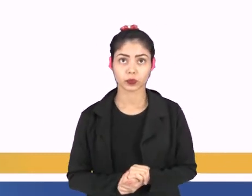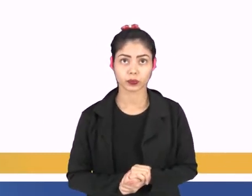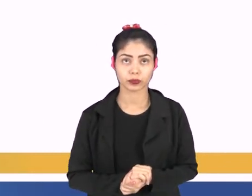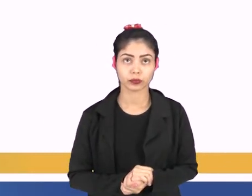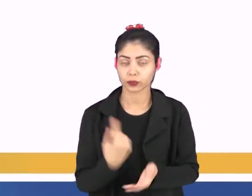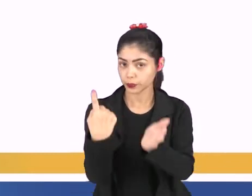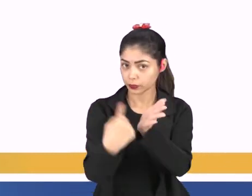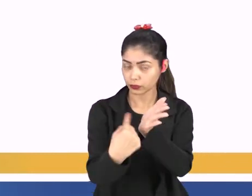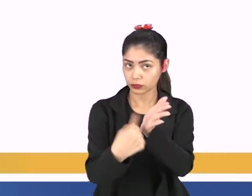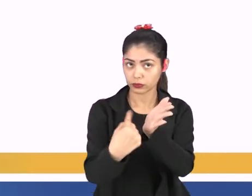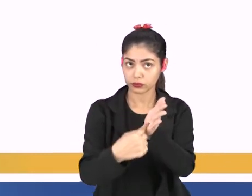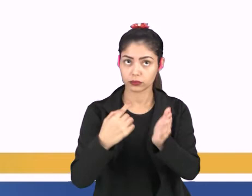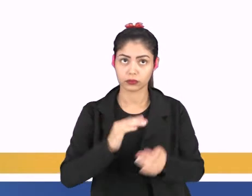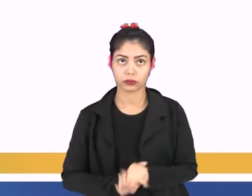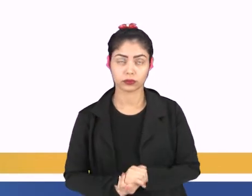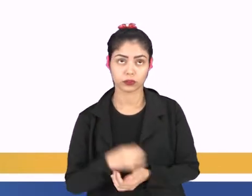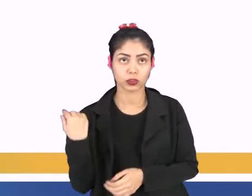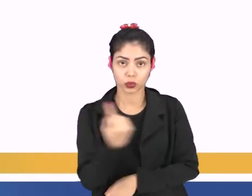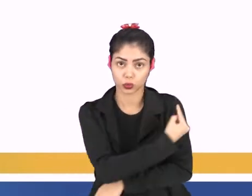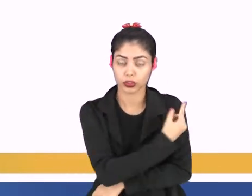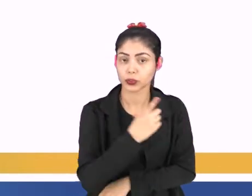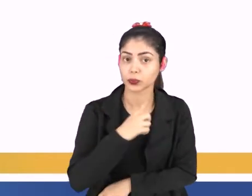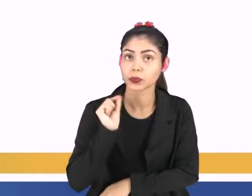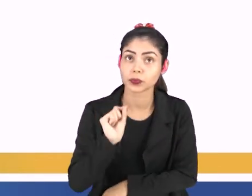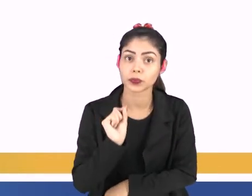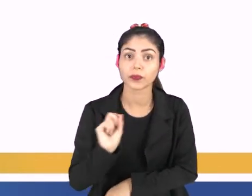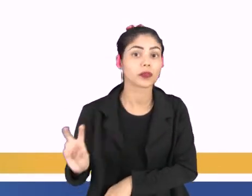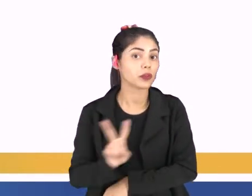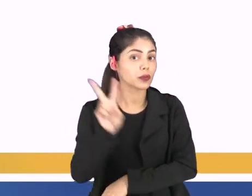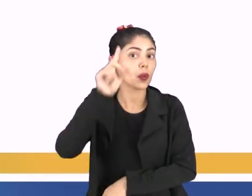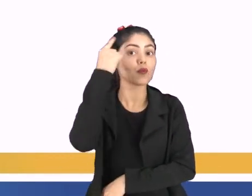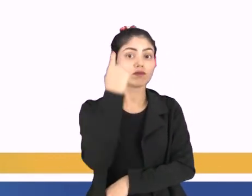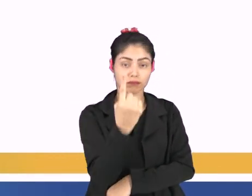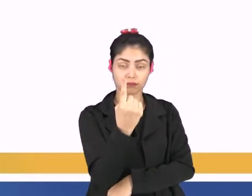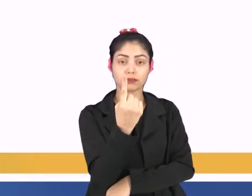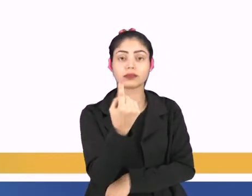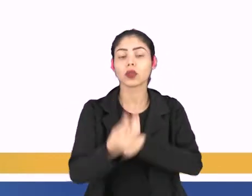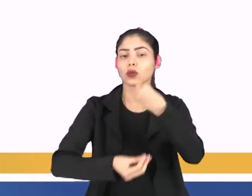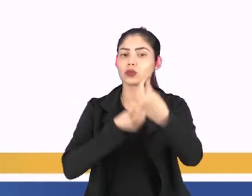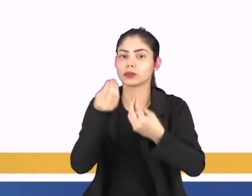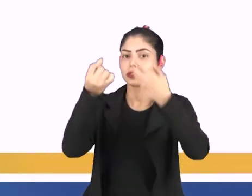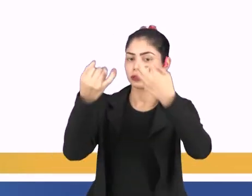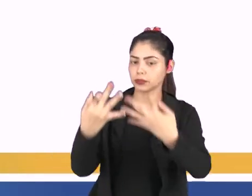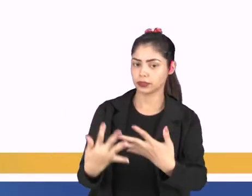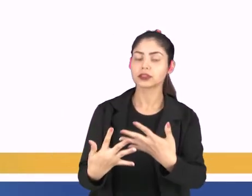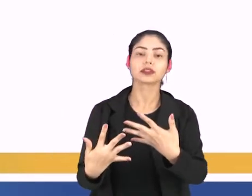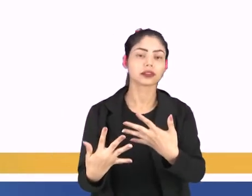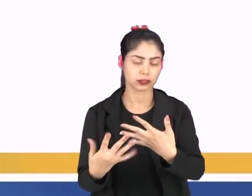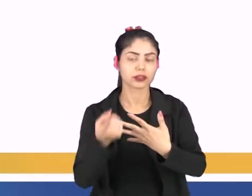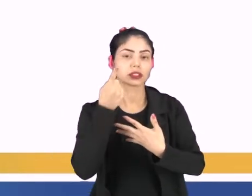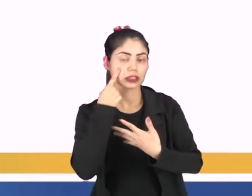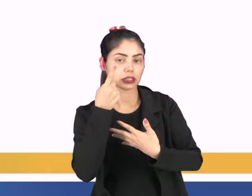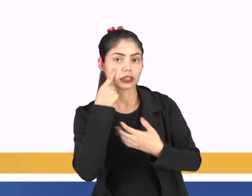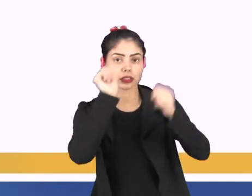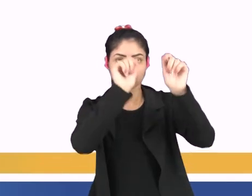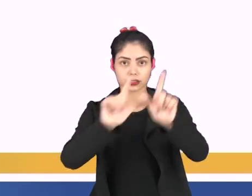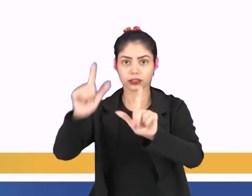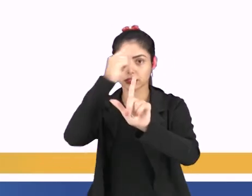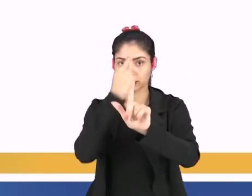dessa combinação, nós temos exatamente o valor 1, conforme nós estamos percebendo na sua